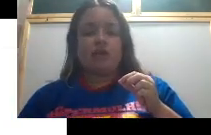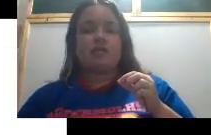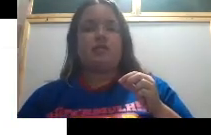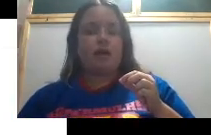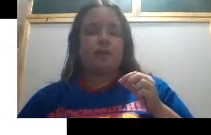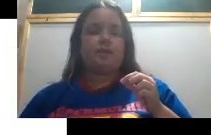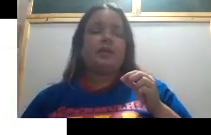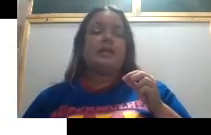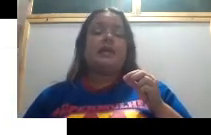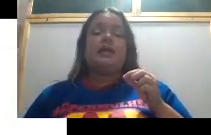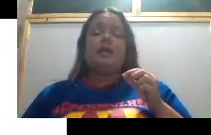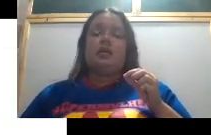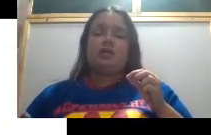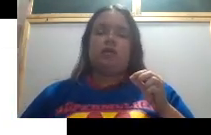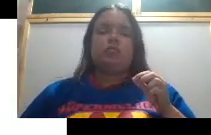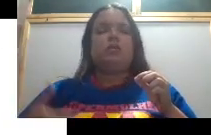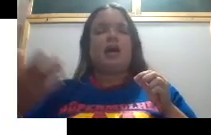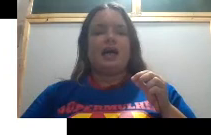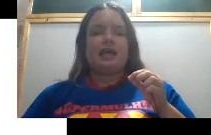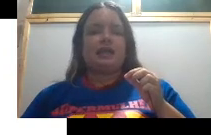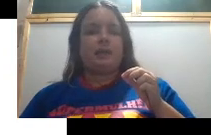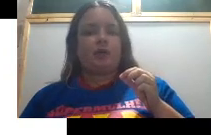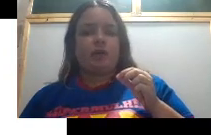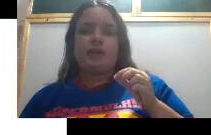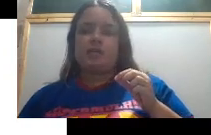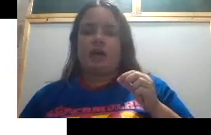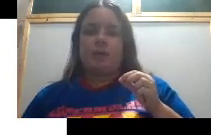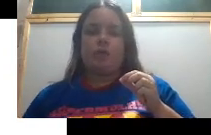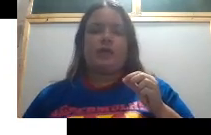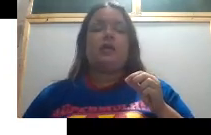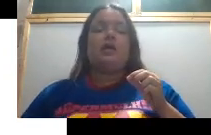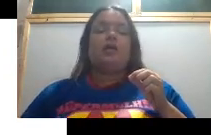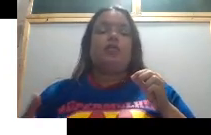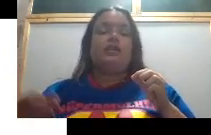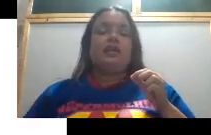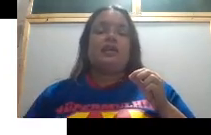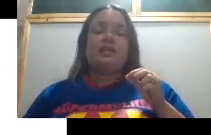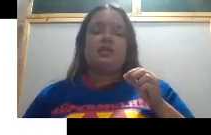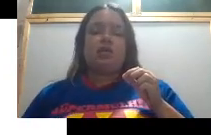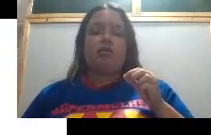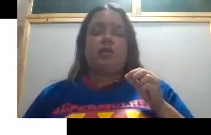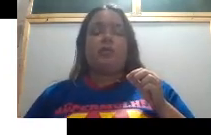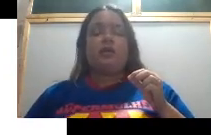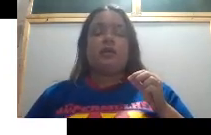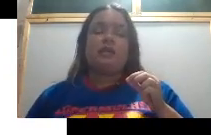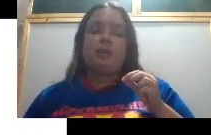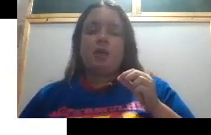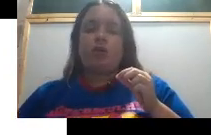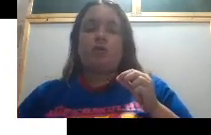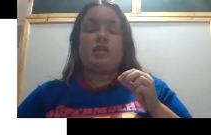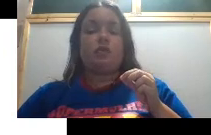nos telejornais não é então a data da proclamação da república por dia quinze de novembro